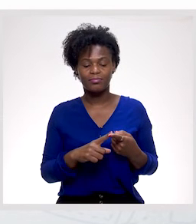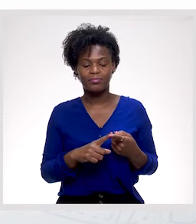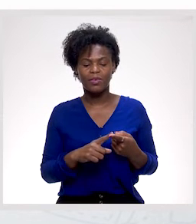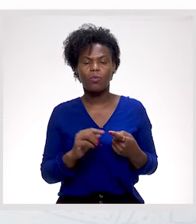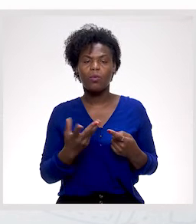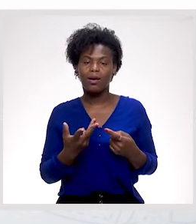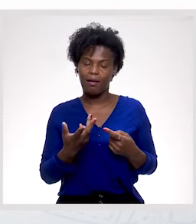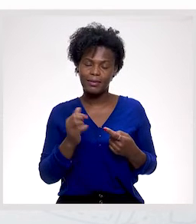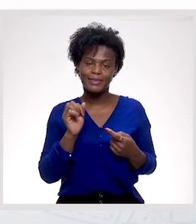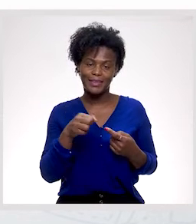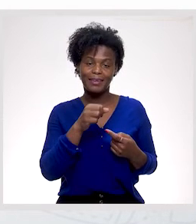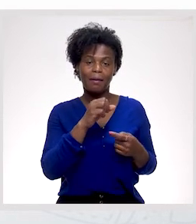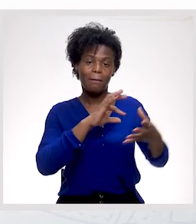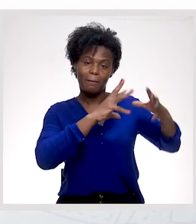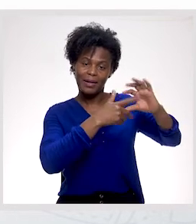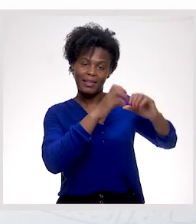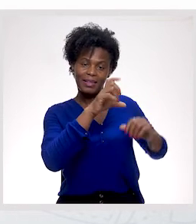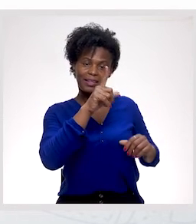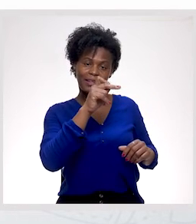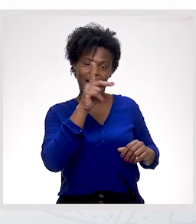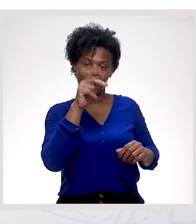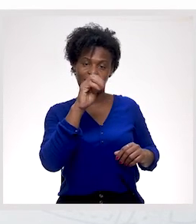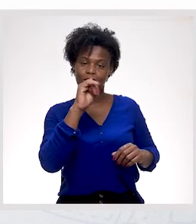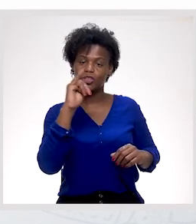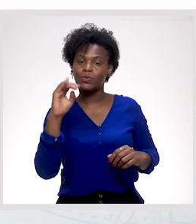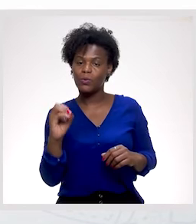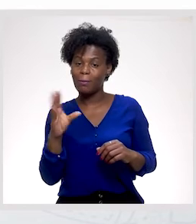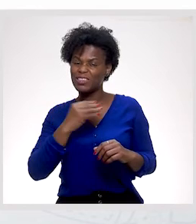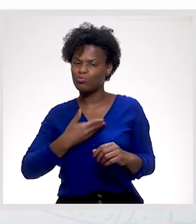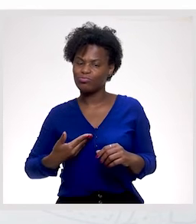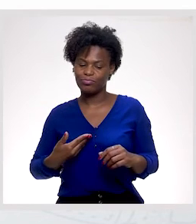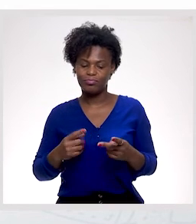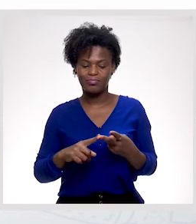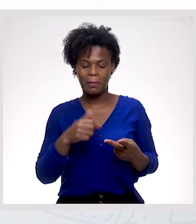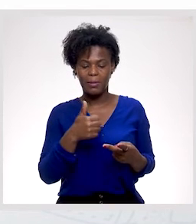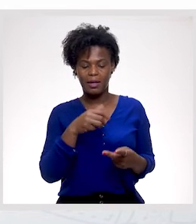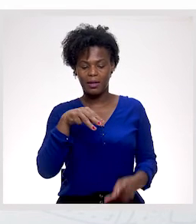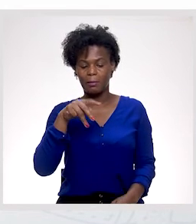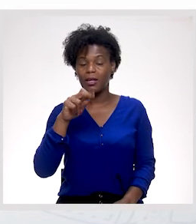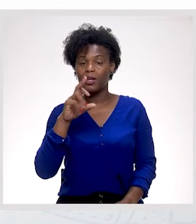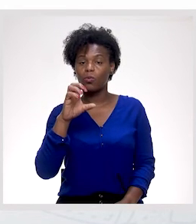é um planeta clássico. Muito bem. B, Mercúrio.